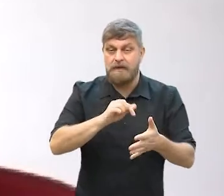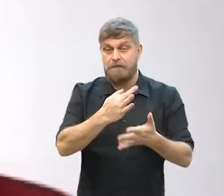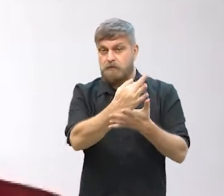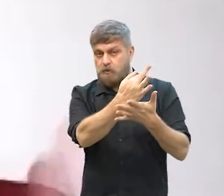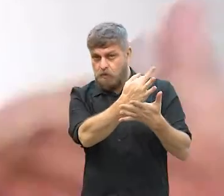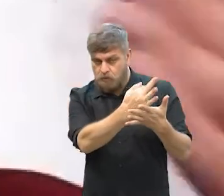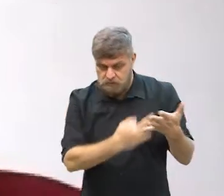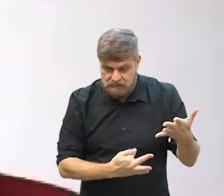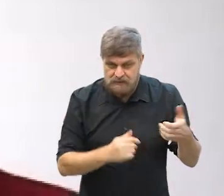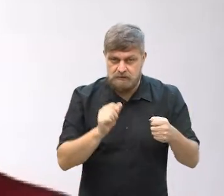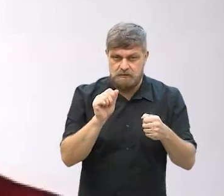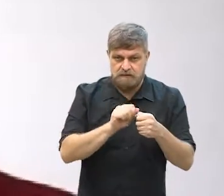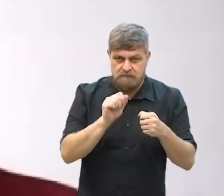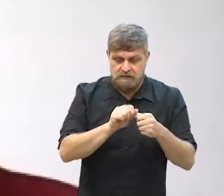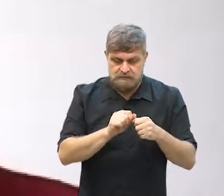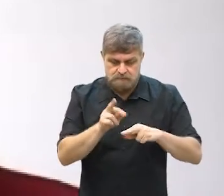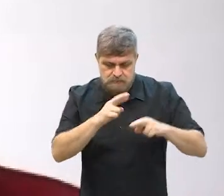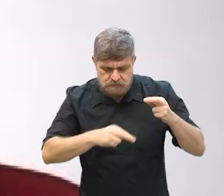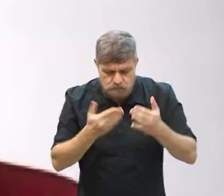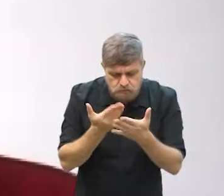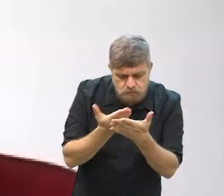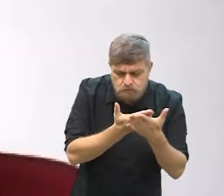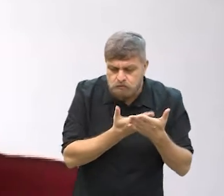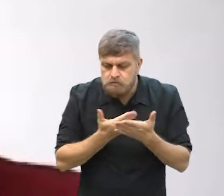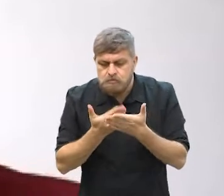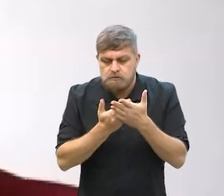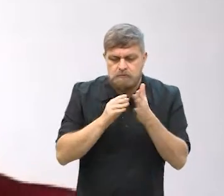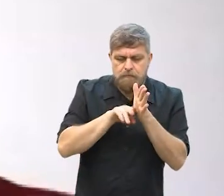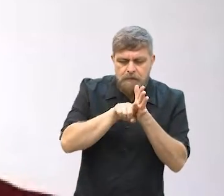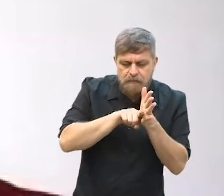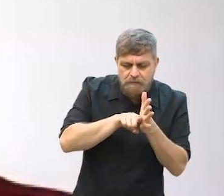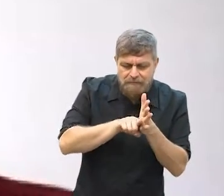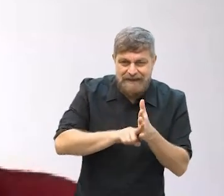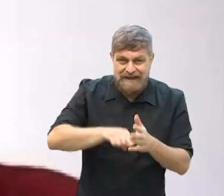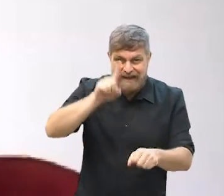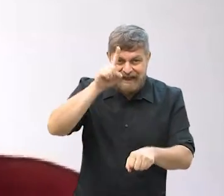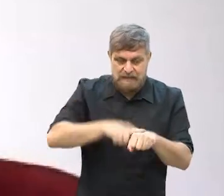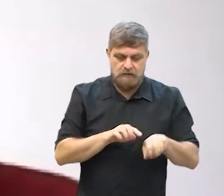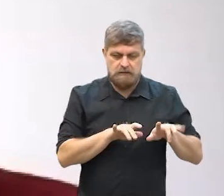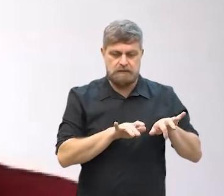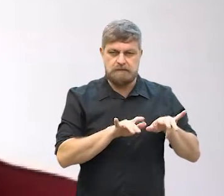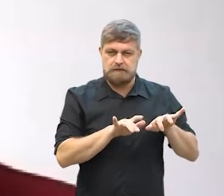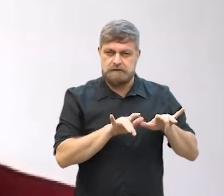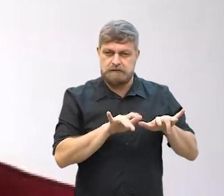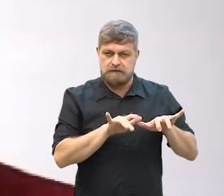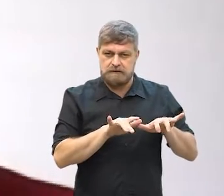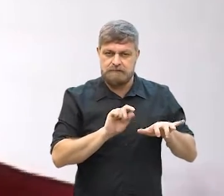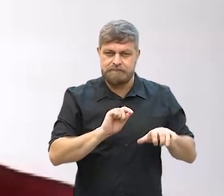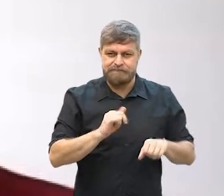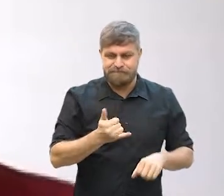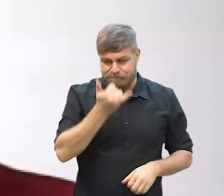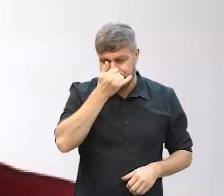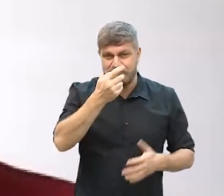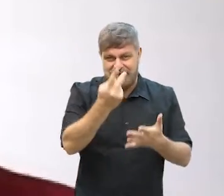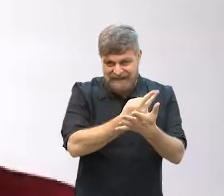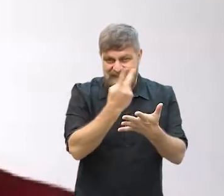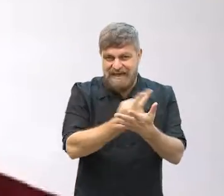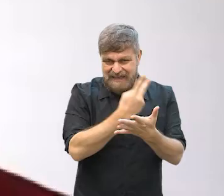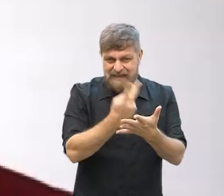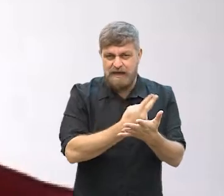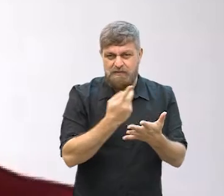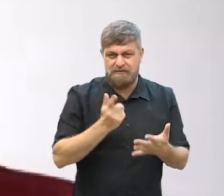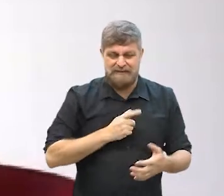texto, fazer toda uma revisão em cima desse material, que tem muita coisa que na hora da digitalização acaba cometendo algum erro